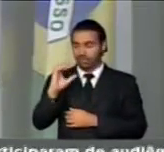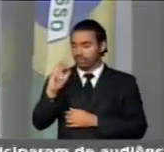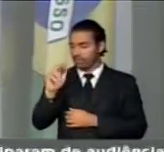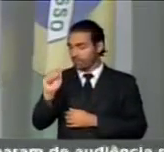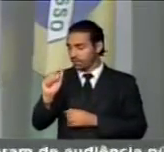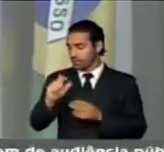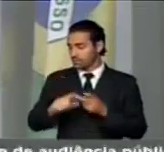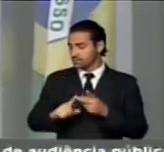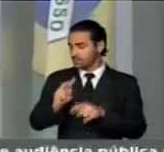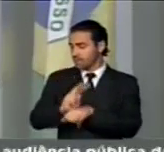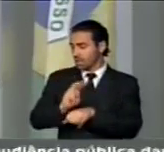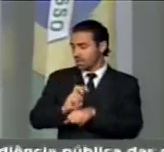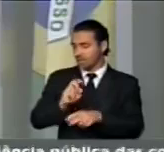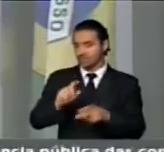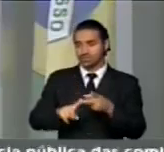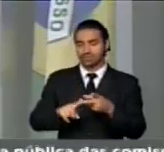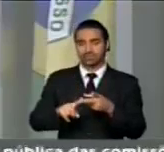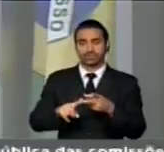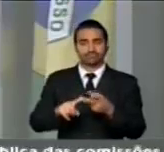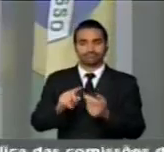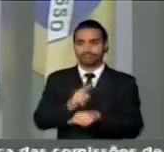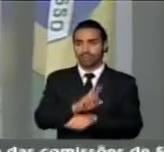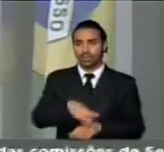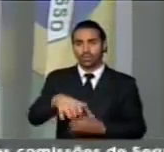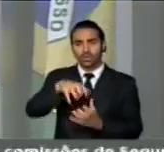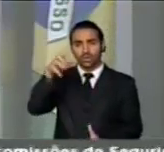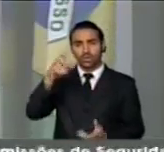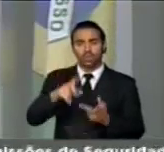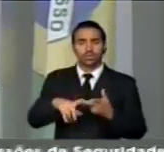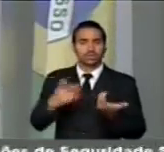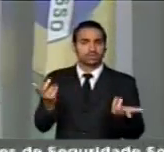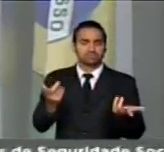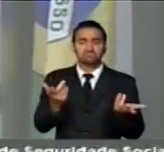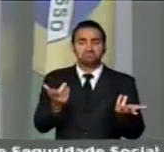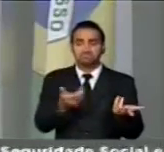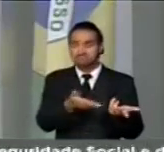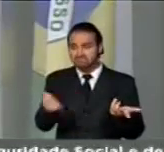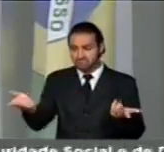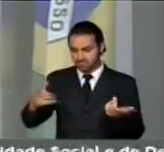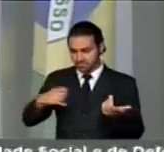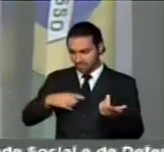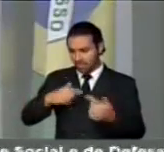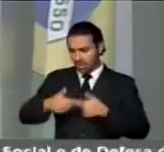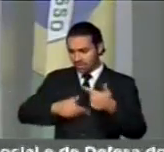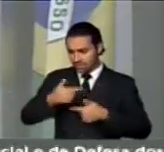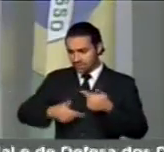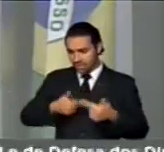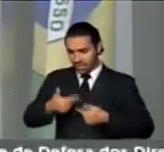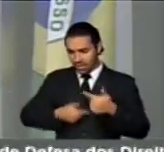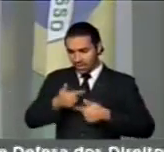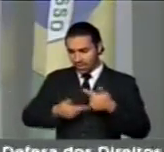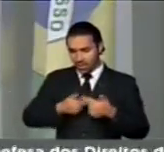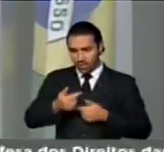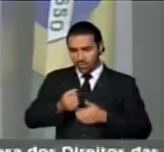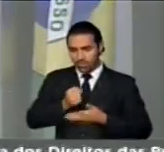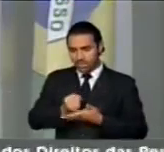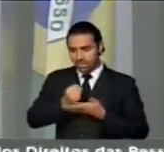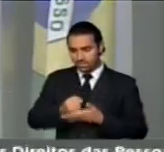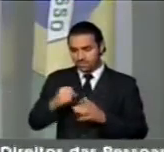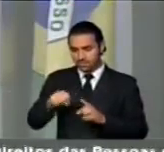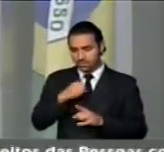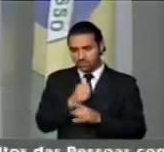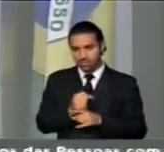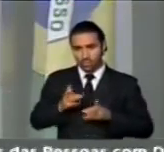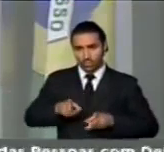para creches, para asilos, para entidades que desenvolvem ação continuada de assistência